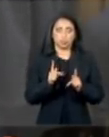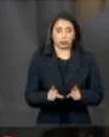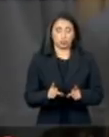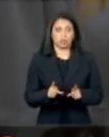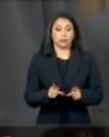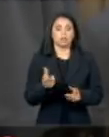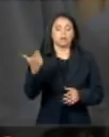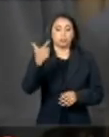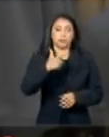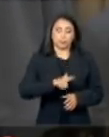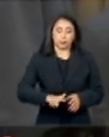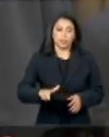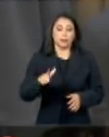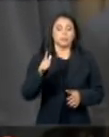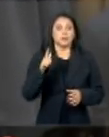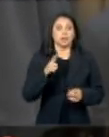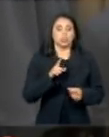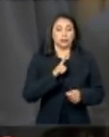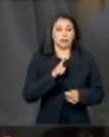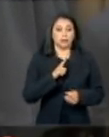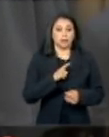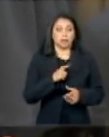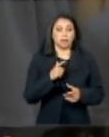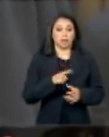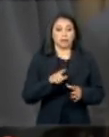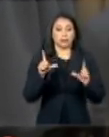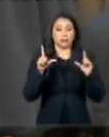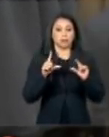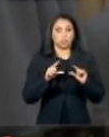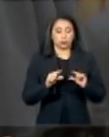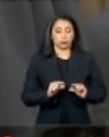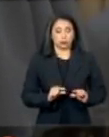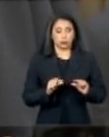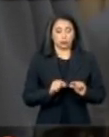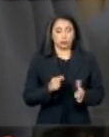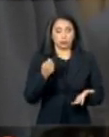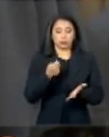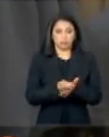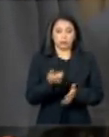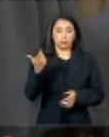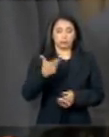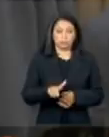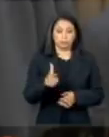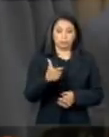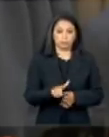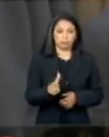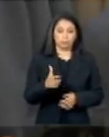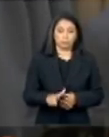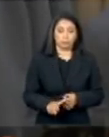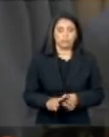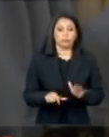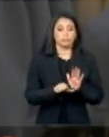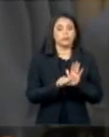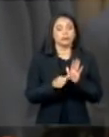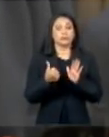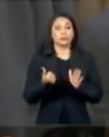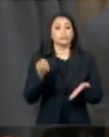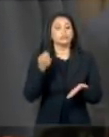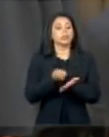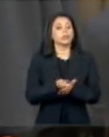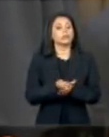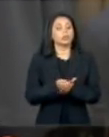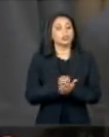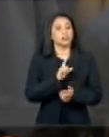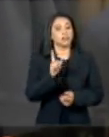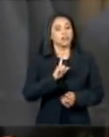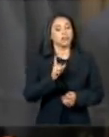e como tal a pé a decadência ocorrerá a partir da percepção do primeiro pagamento e não